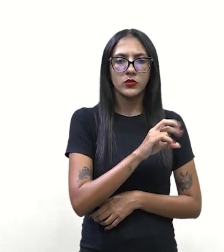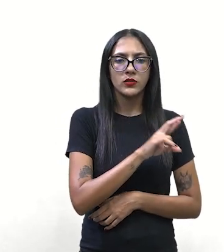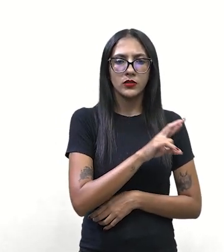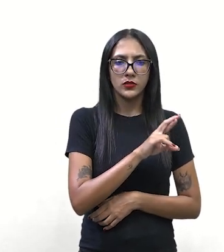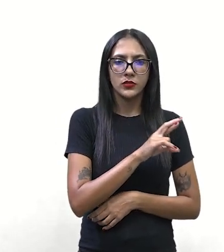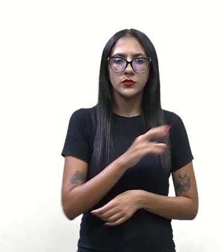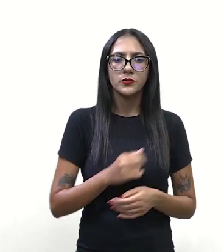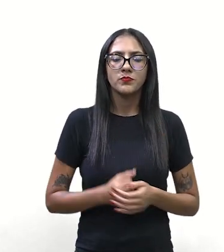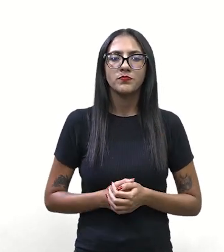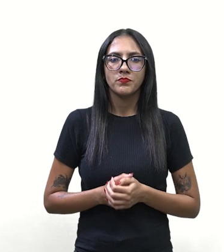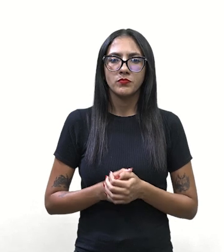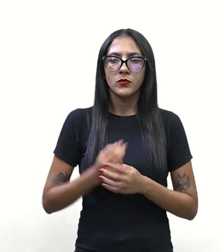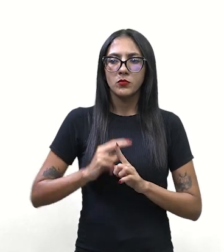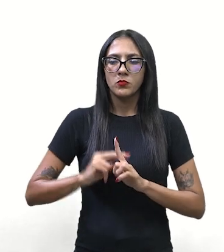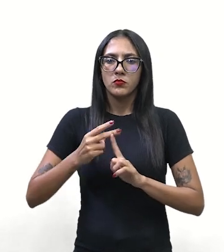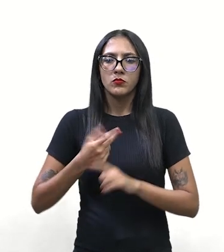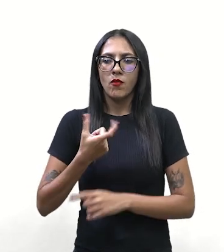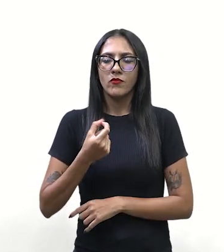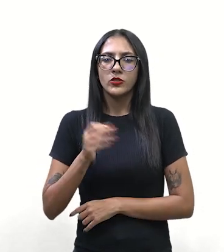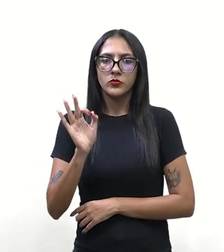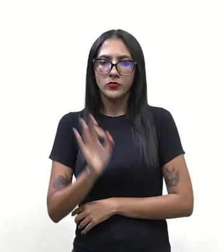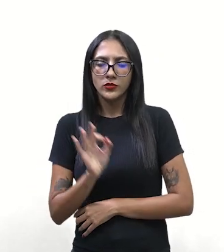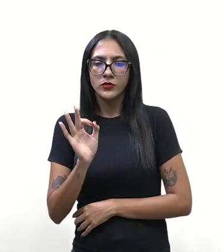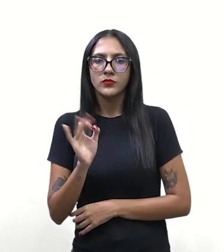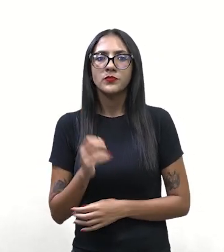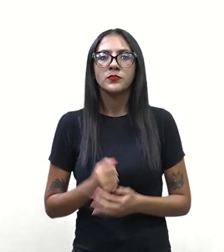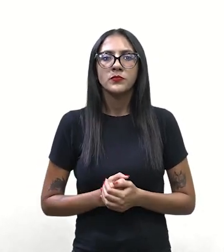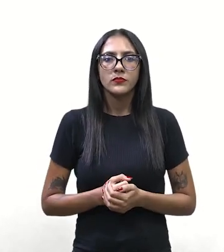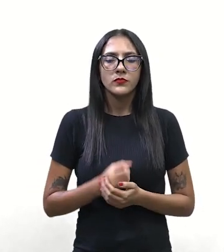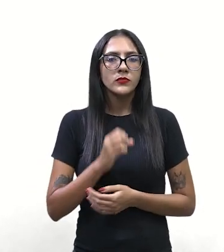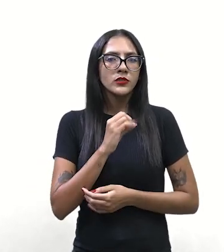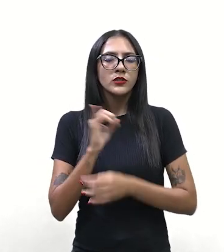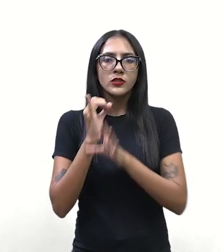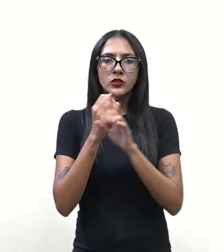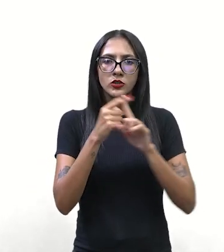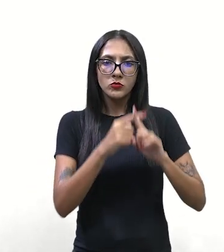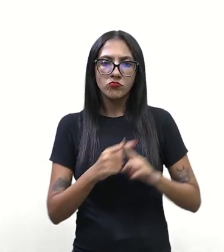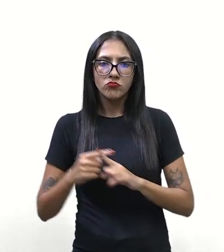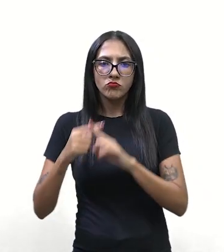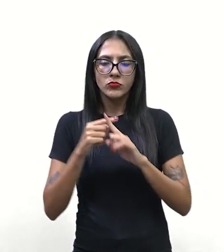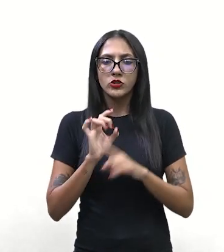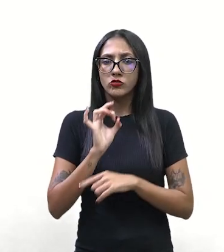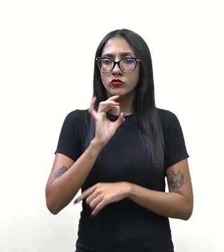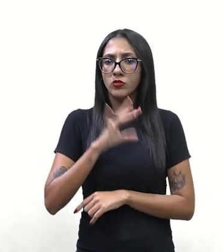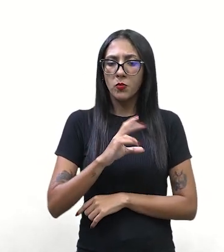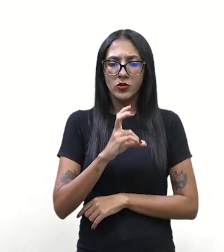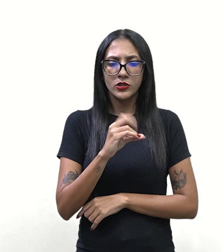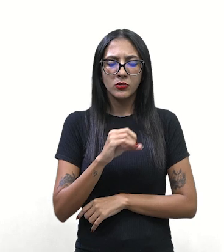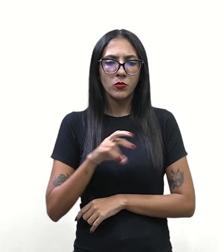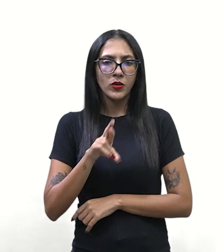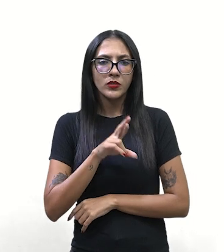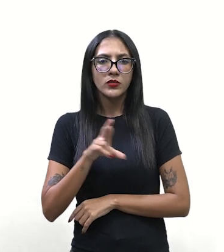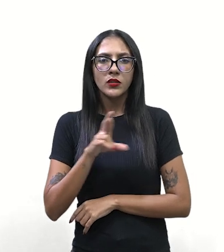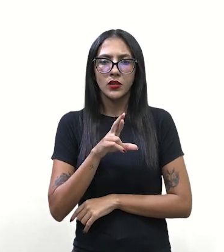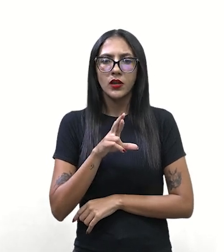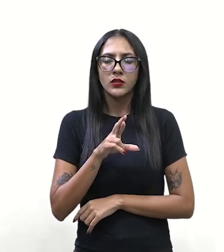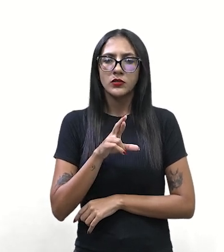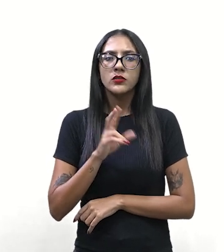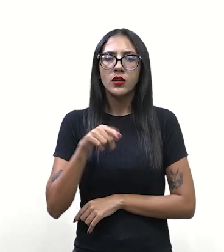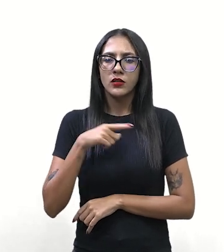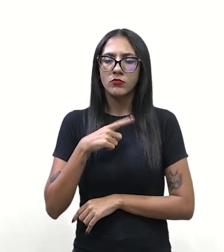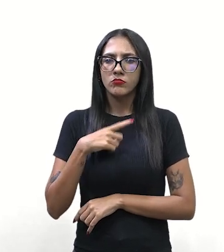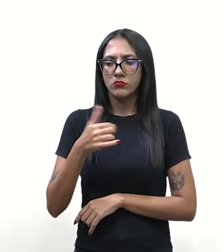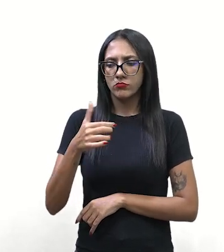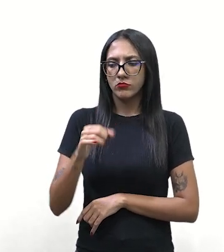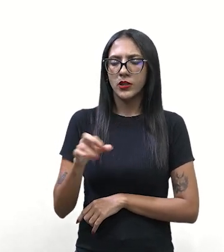quero 20%. Se eu multiplicar 20% só pelo preço de custo, eu vou ter